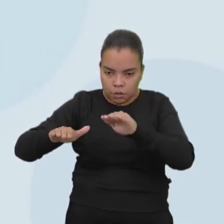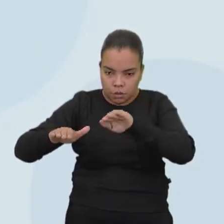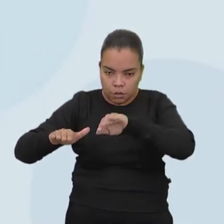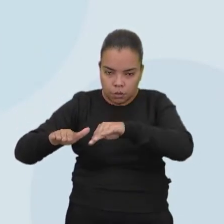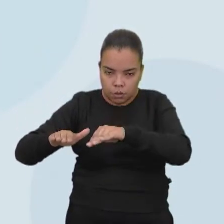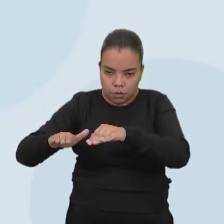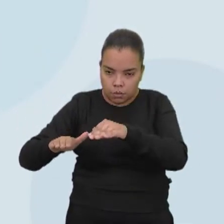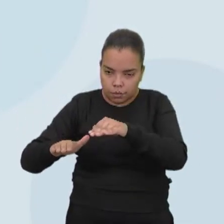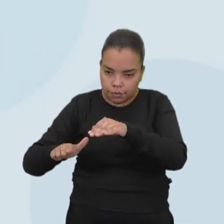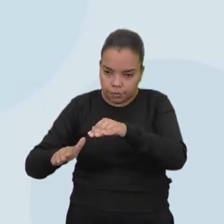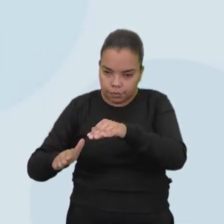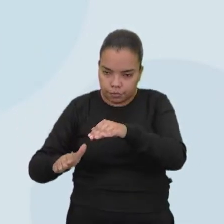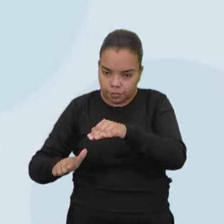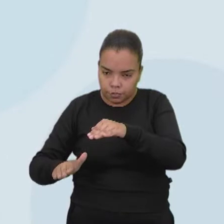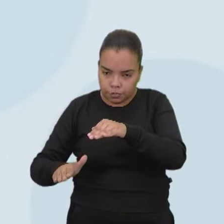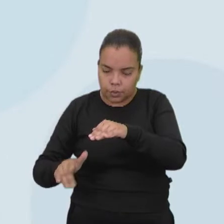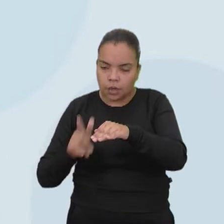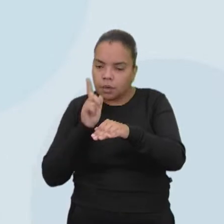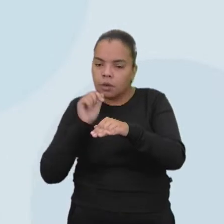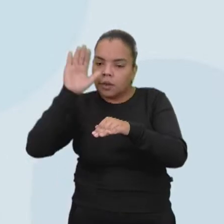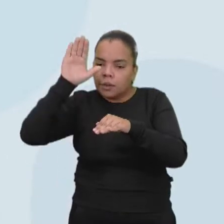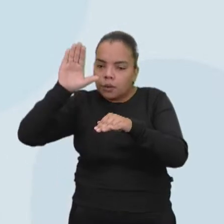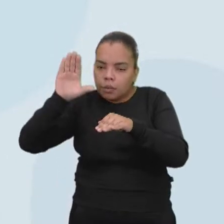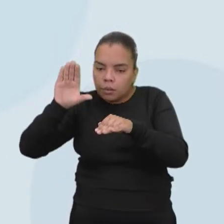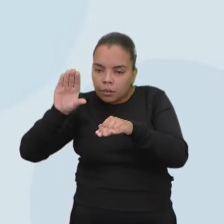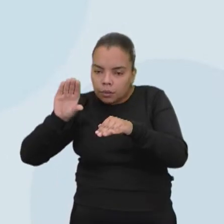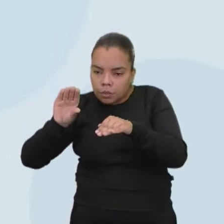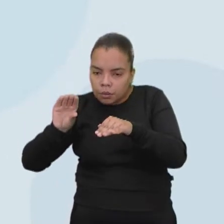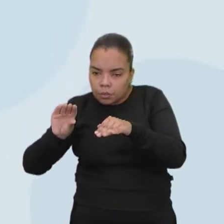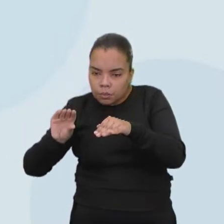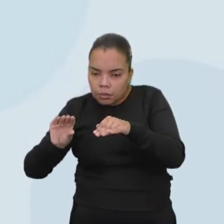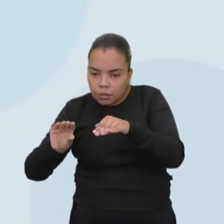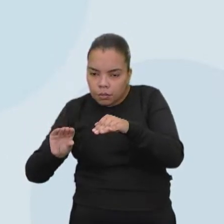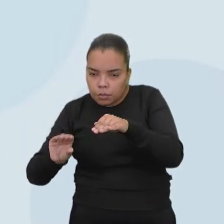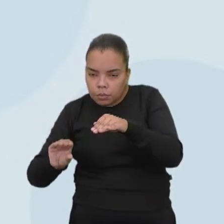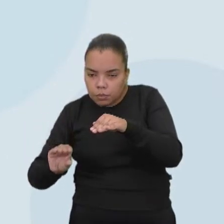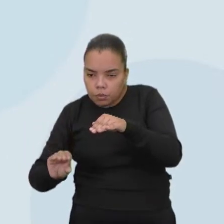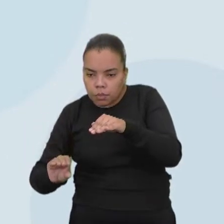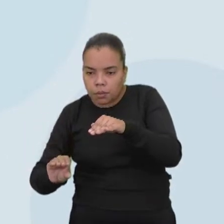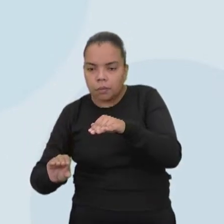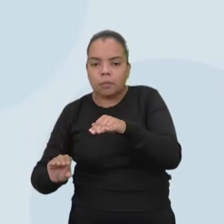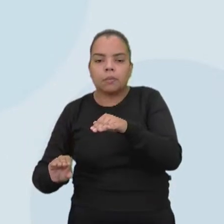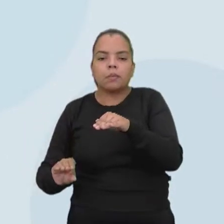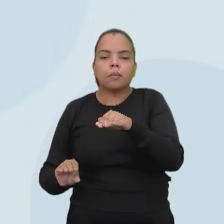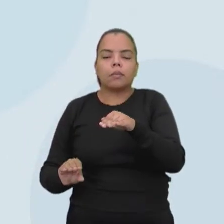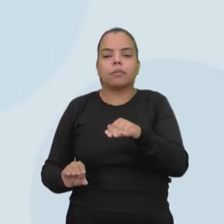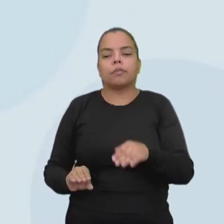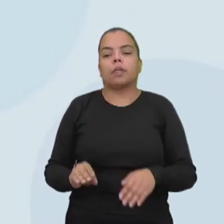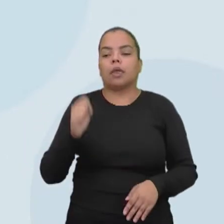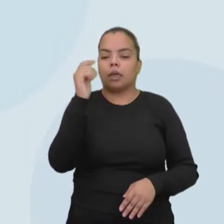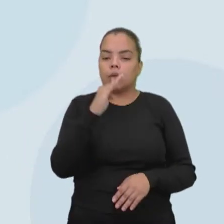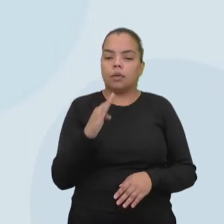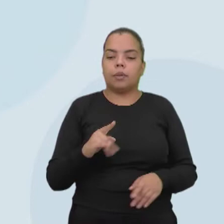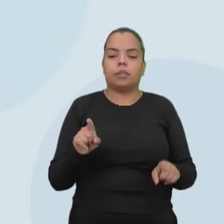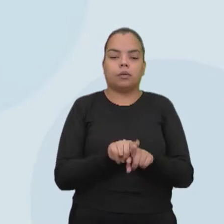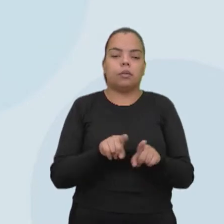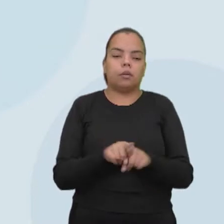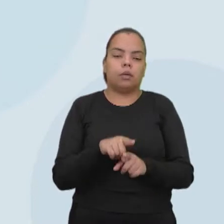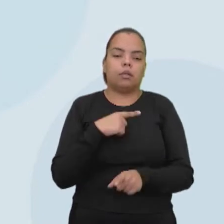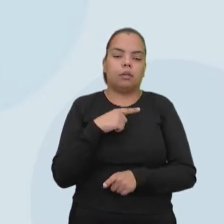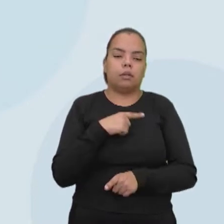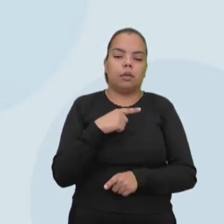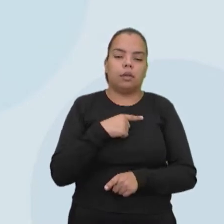né, por baixo do Grand Canyon, né? E lembrando que aqui no Brasil nós temos um Grand Canyon, né, que é o Canyon de Itambezinho, que fica